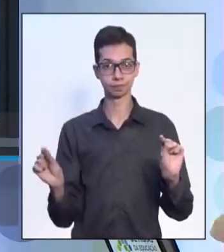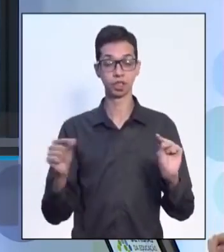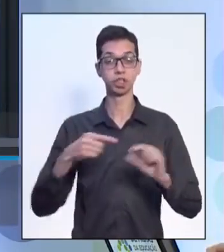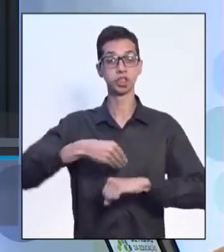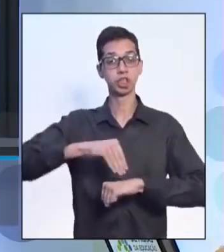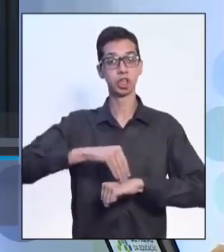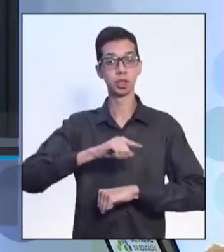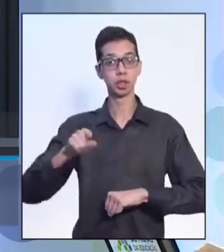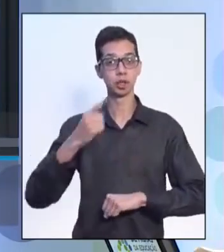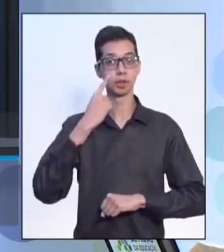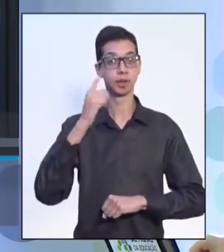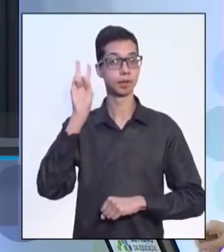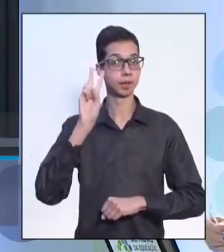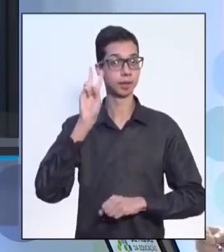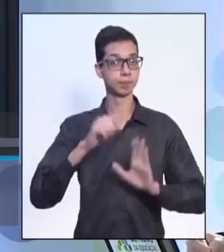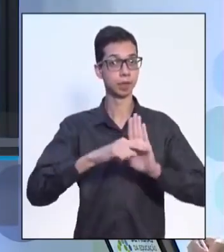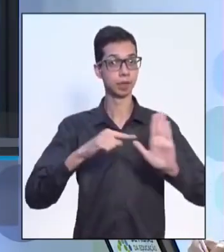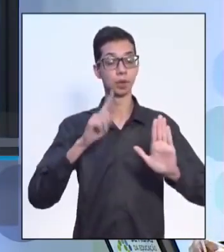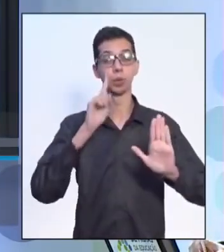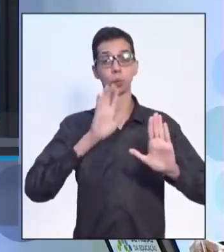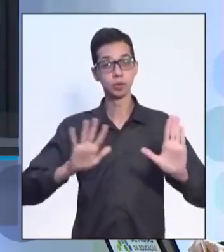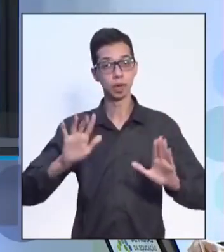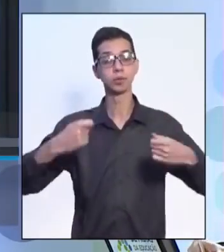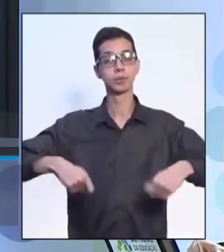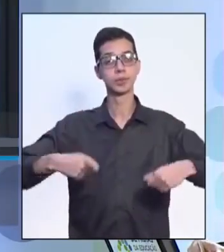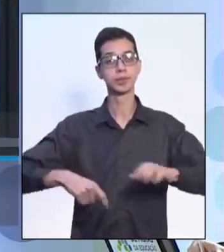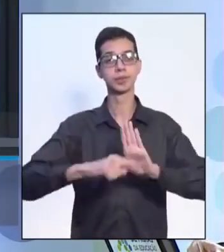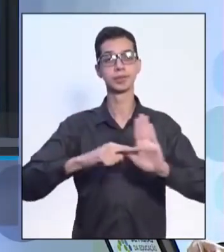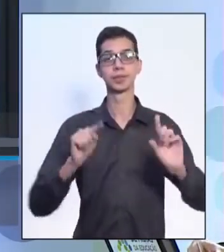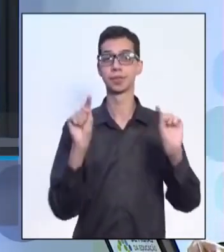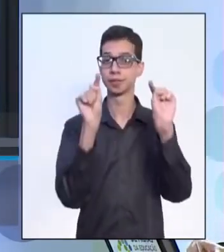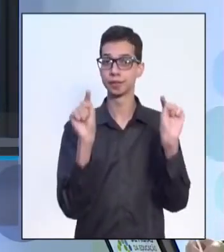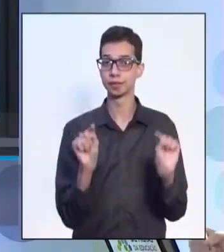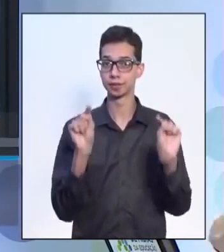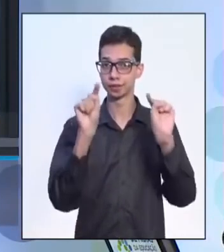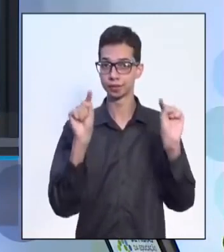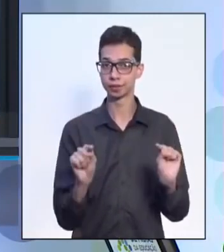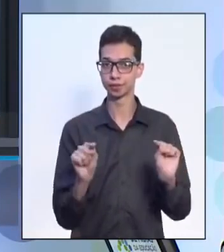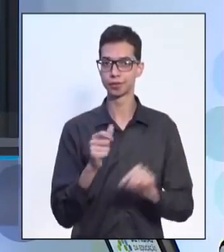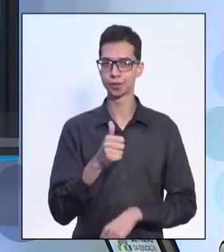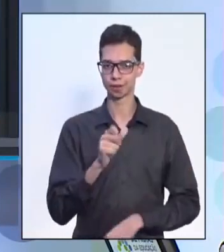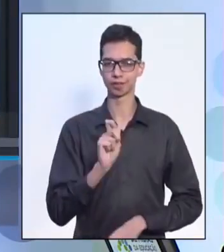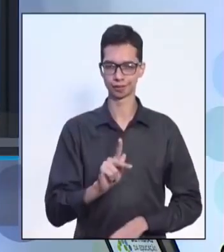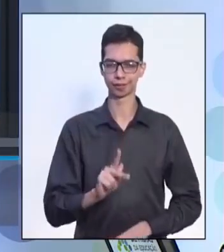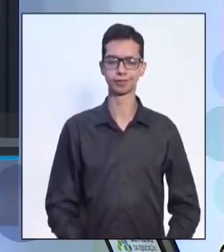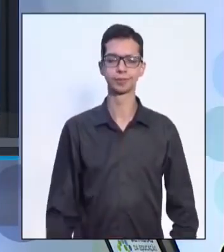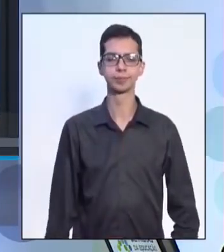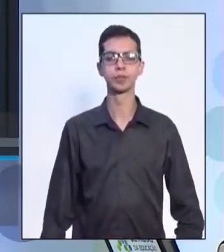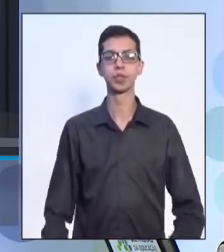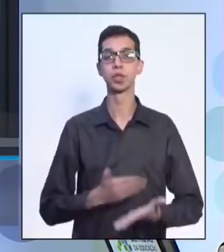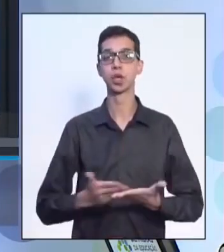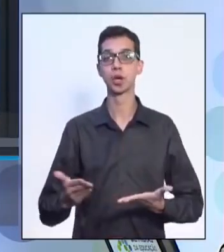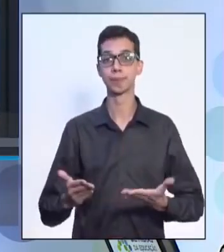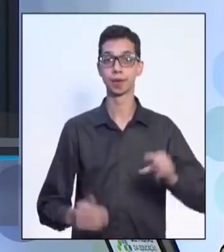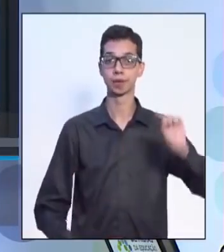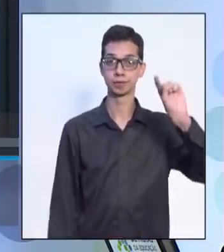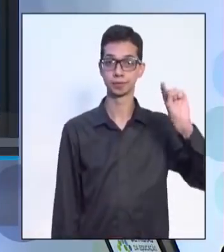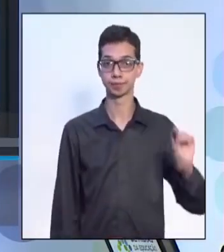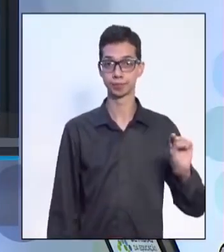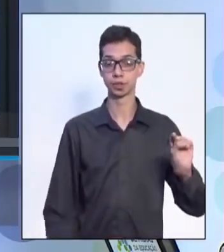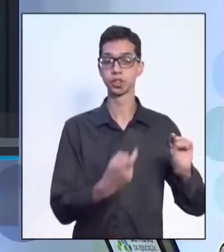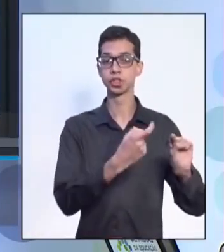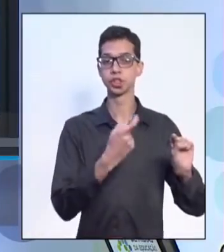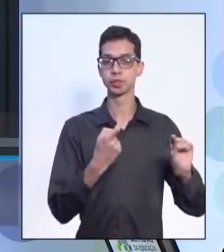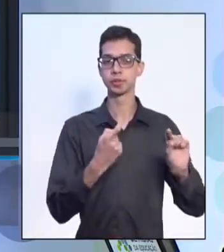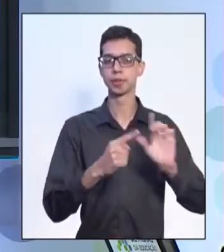toma cuidado, põe dentro dos parênteses, correto? Então, vamos lá. Aqui no primeiro, x menos R1